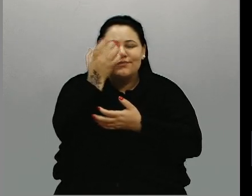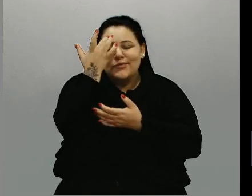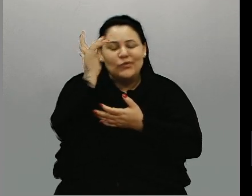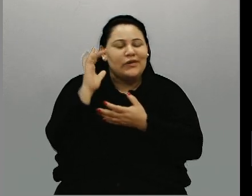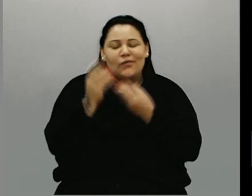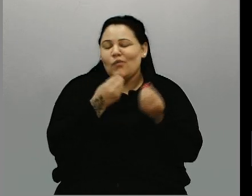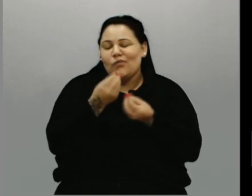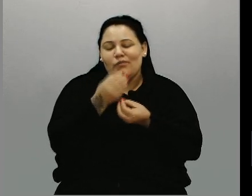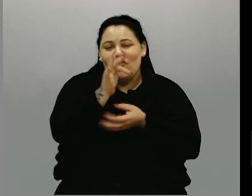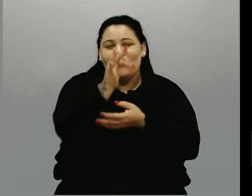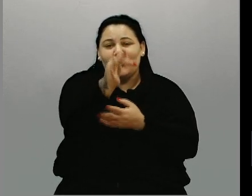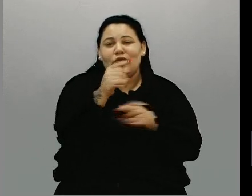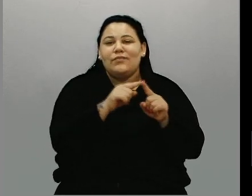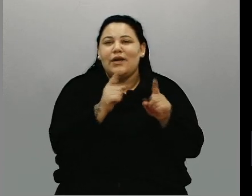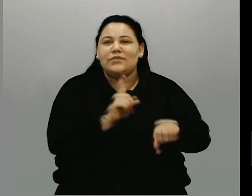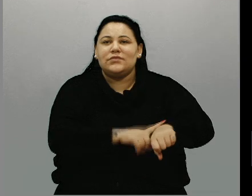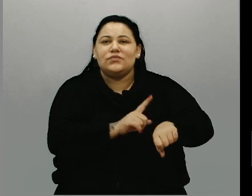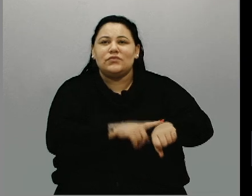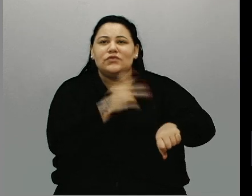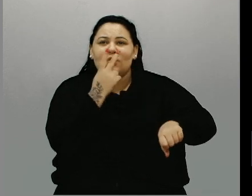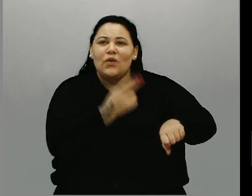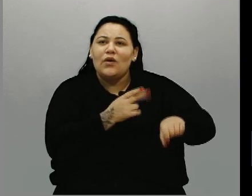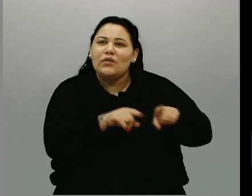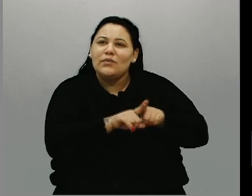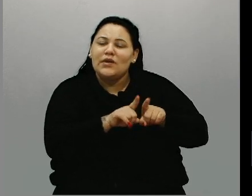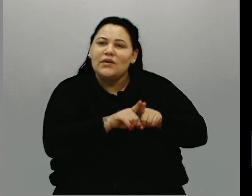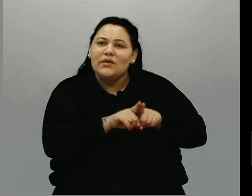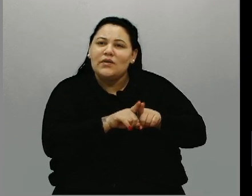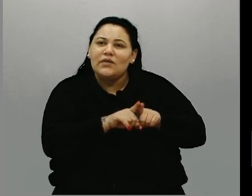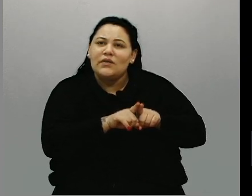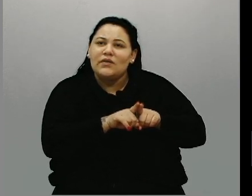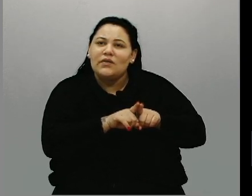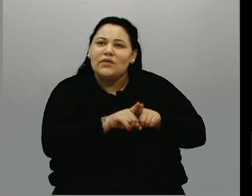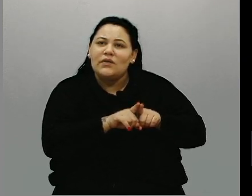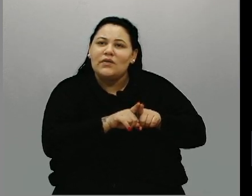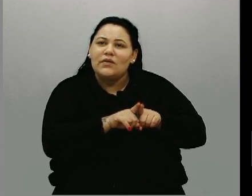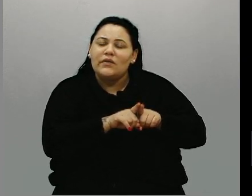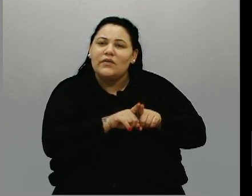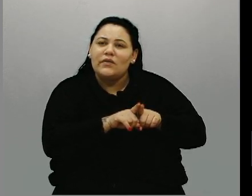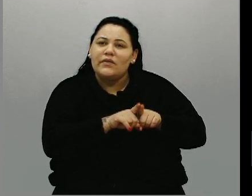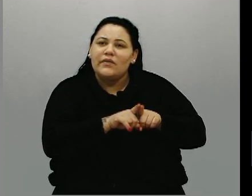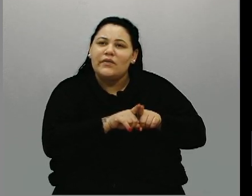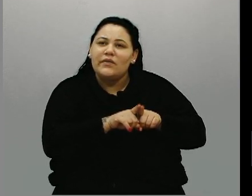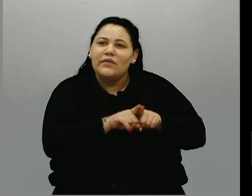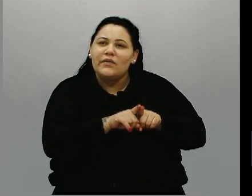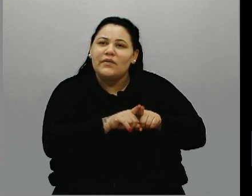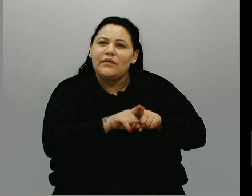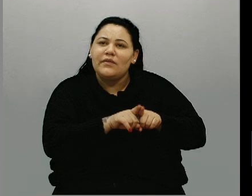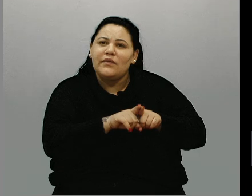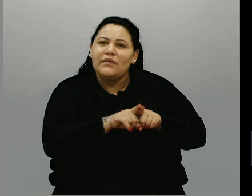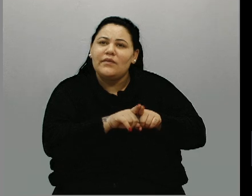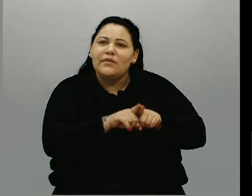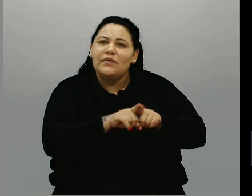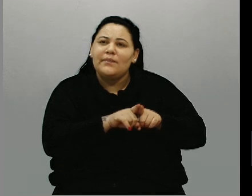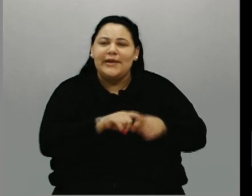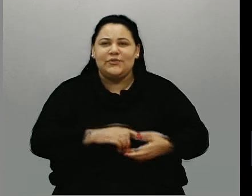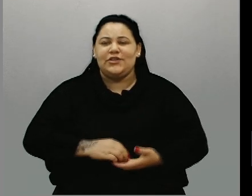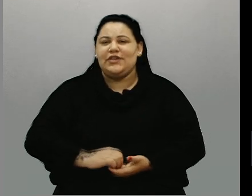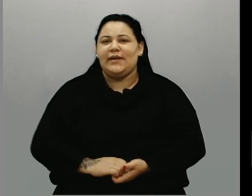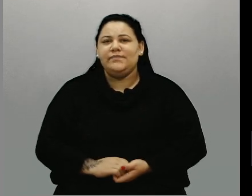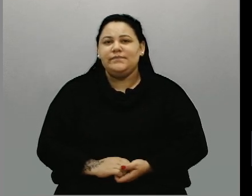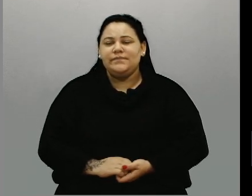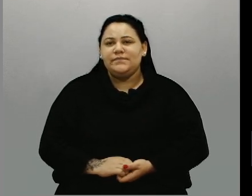tempo, essas comemorações não só olham para o passado, né, não só olham para o retrovisor,